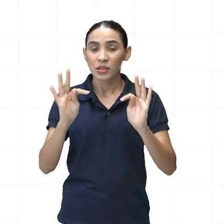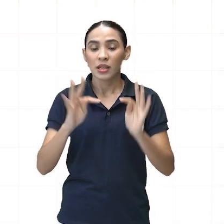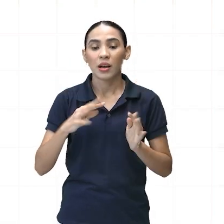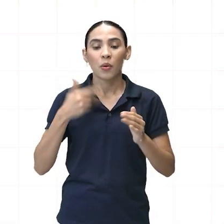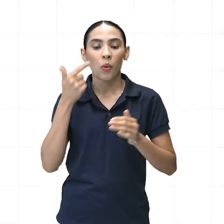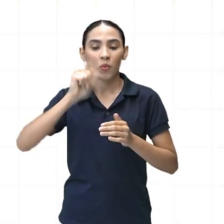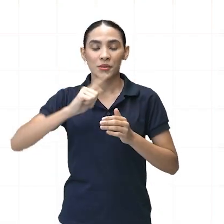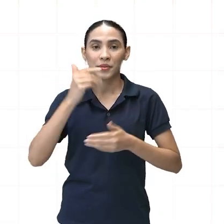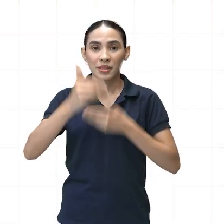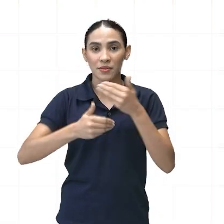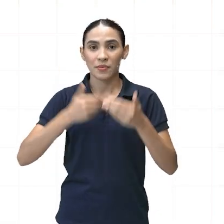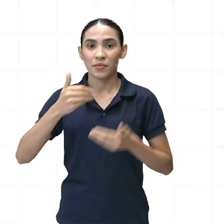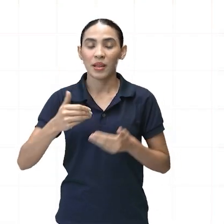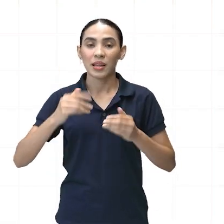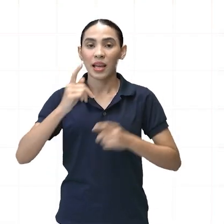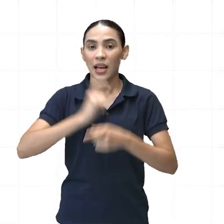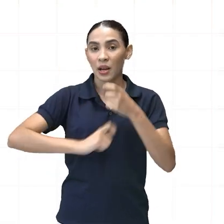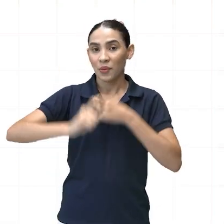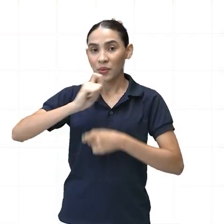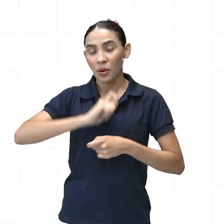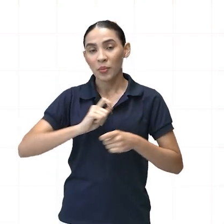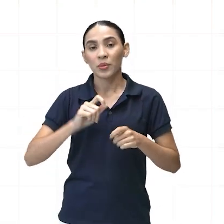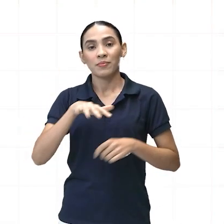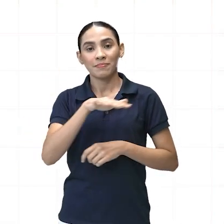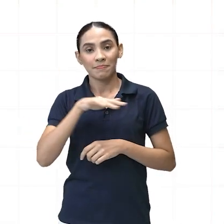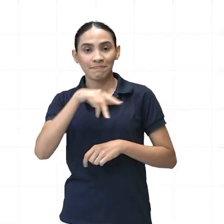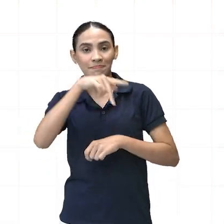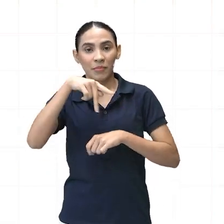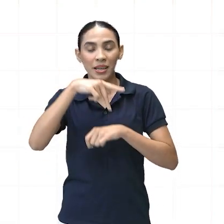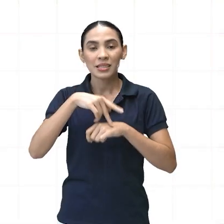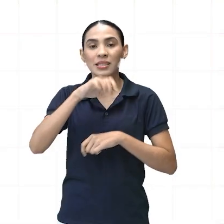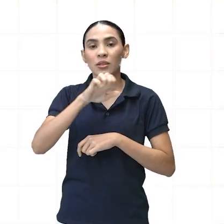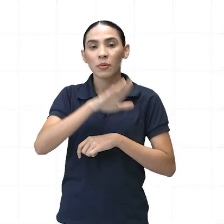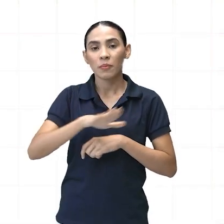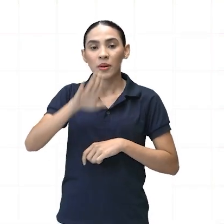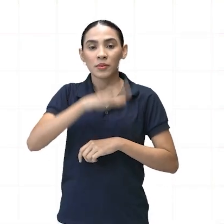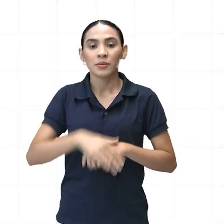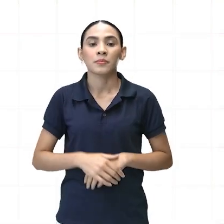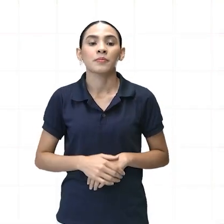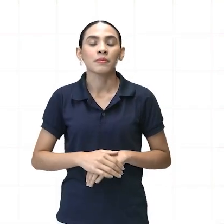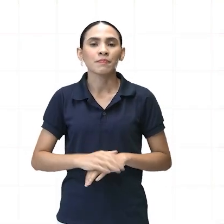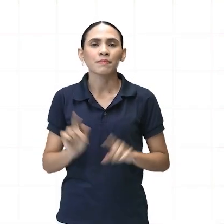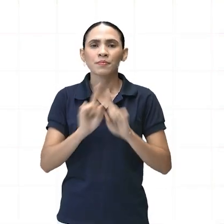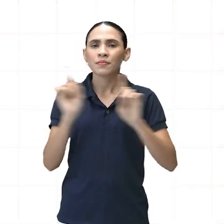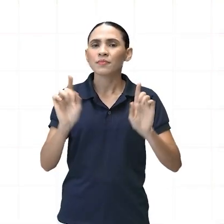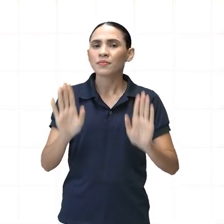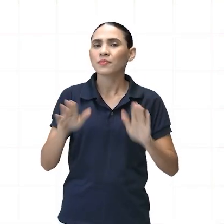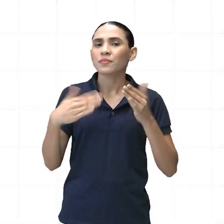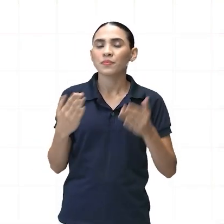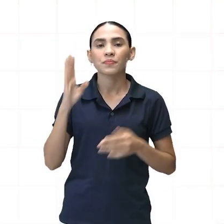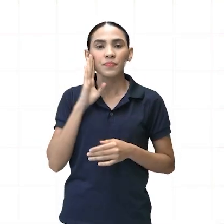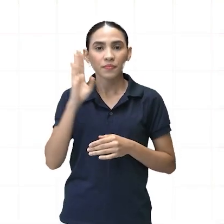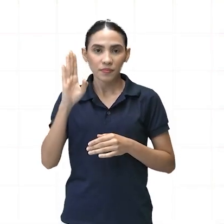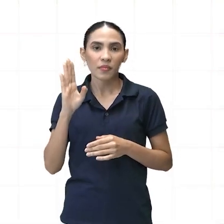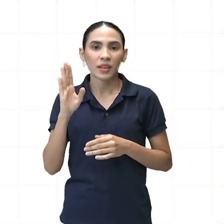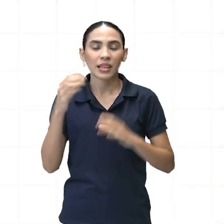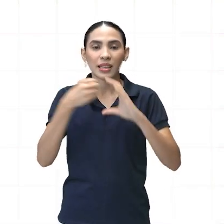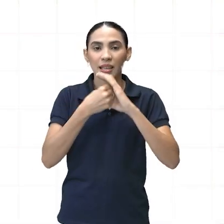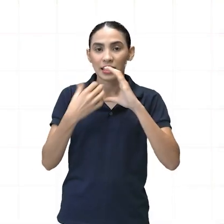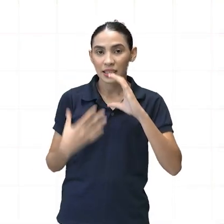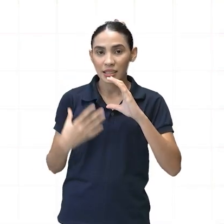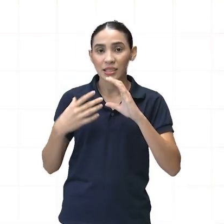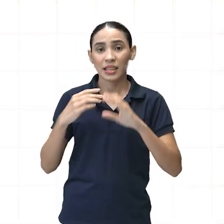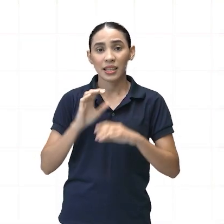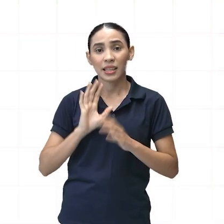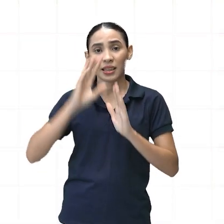o desenvolvimento econômico nesses países europeus, tá? Agora, quais serão os principais aspectos